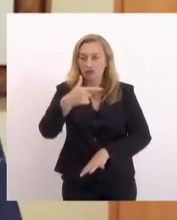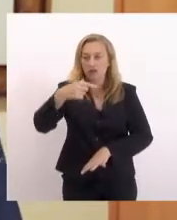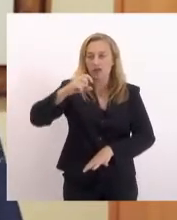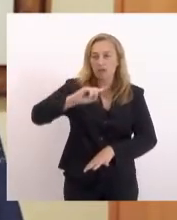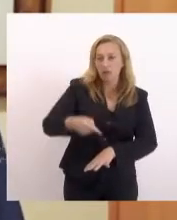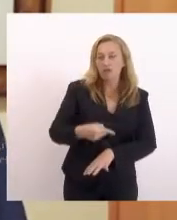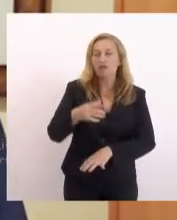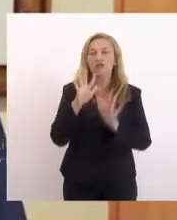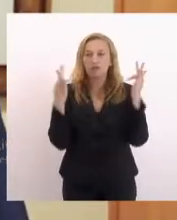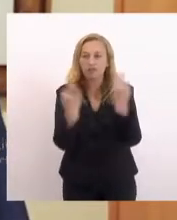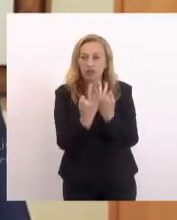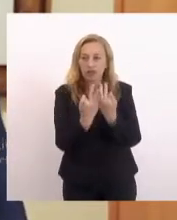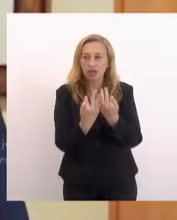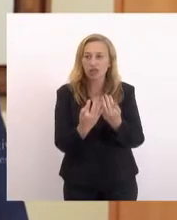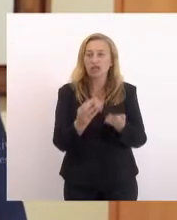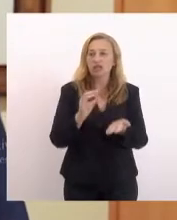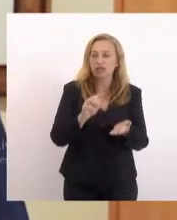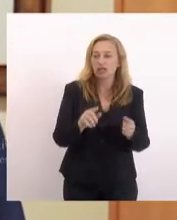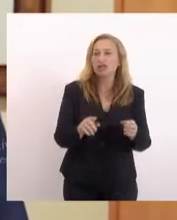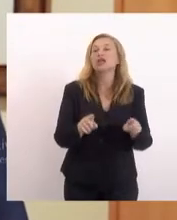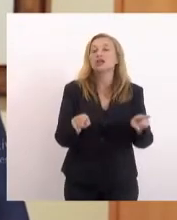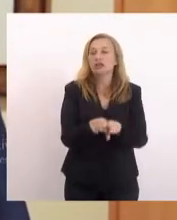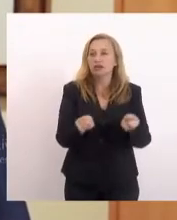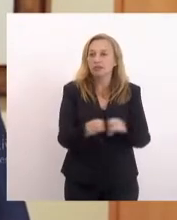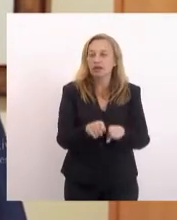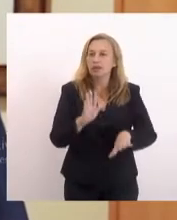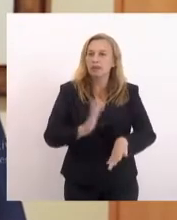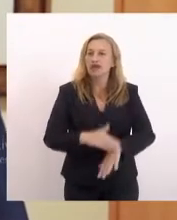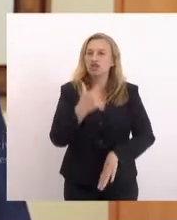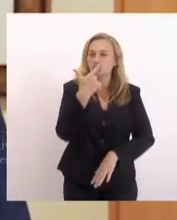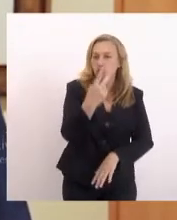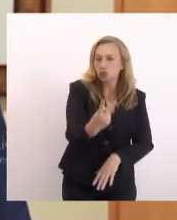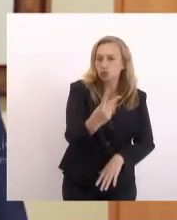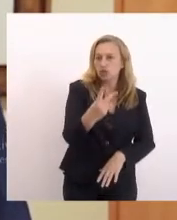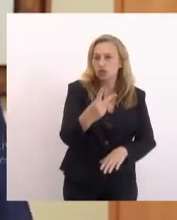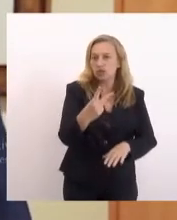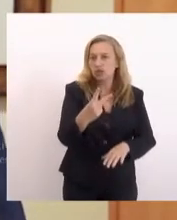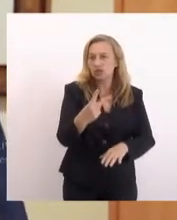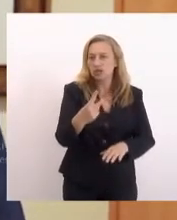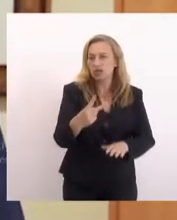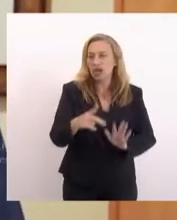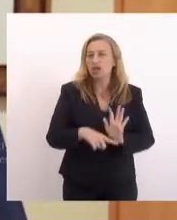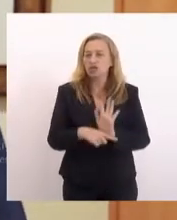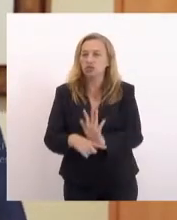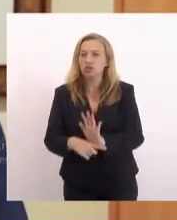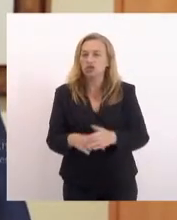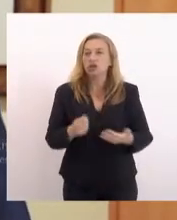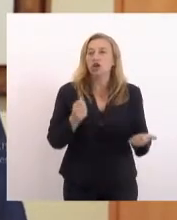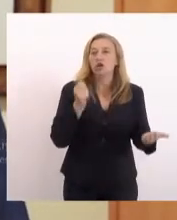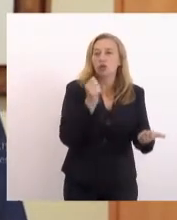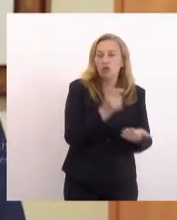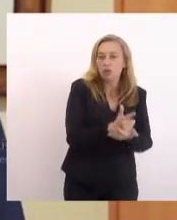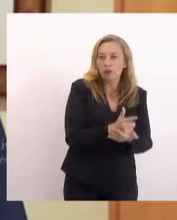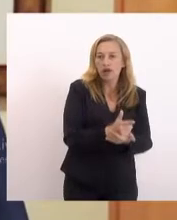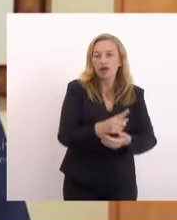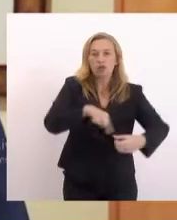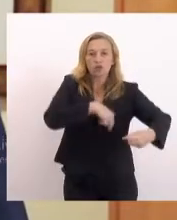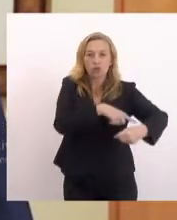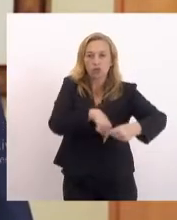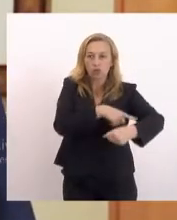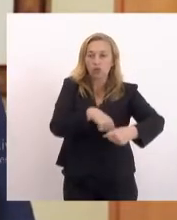ainda contribuímos com mais duas cotas adicionais para ajudar as famílias na compra do gás de cozinha. A Alerj